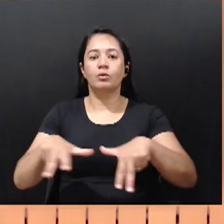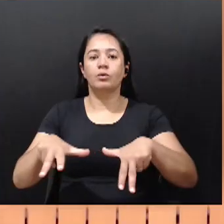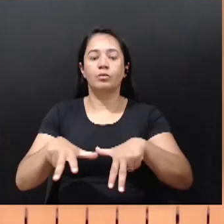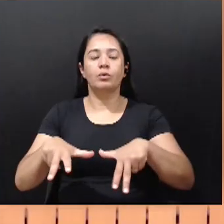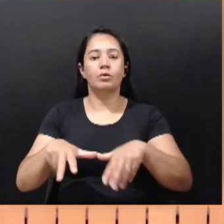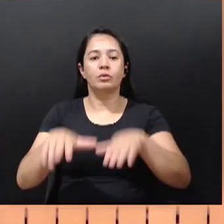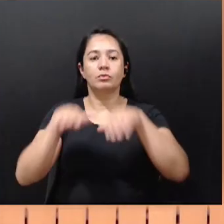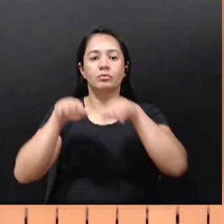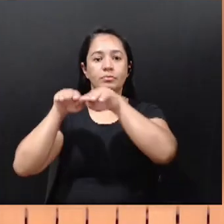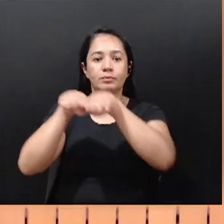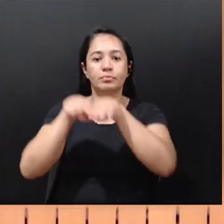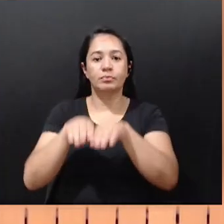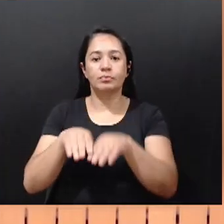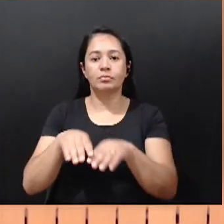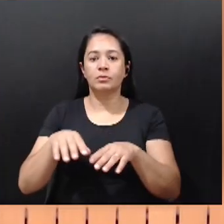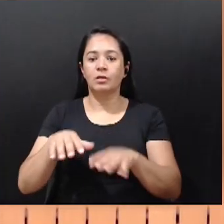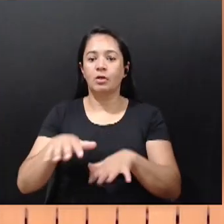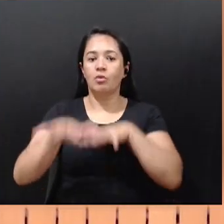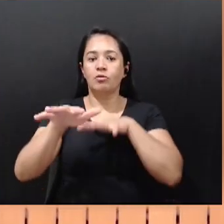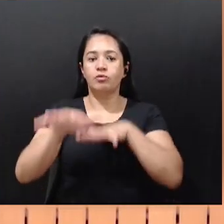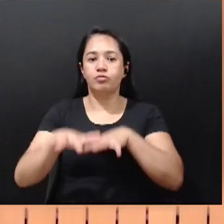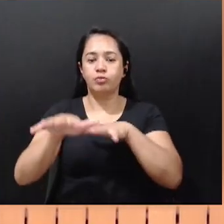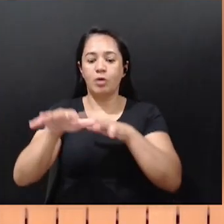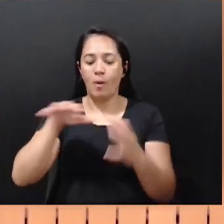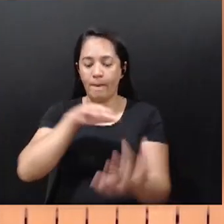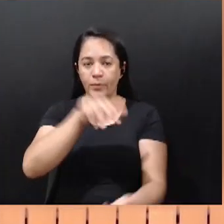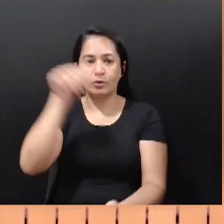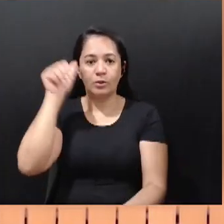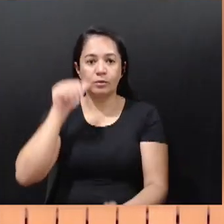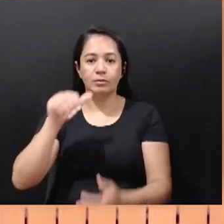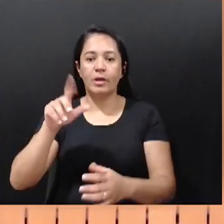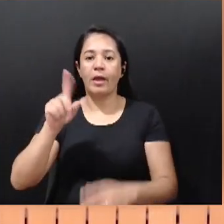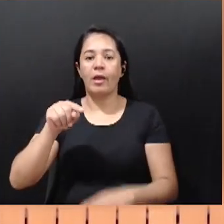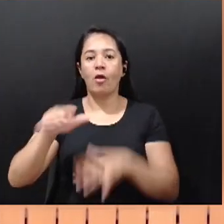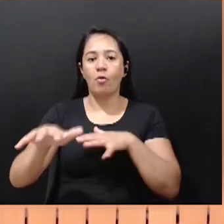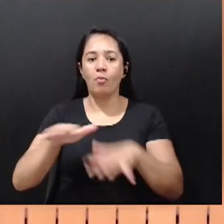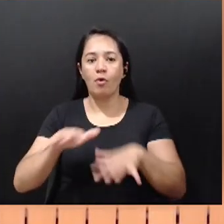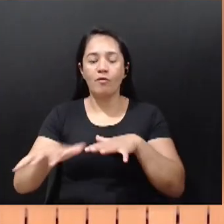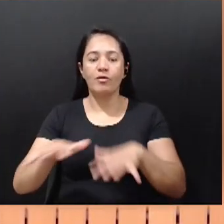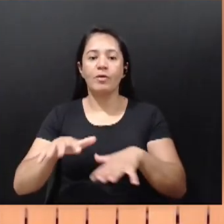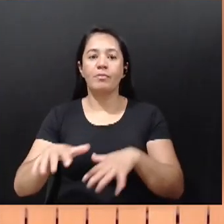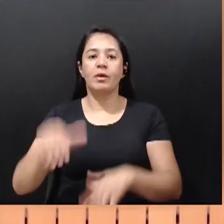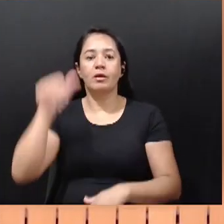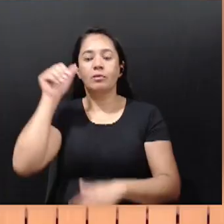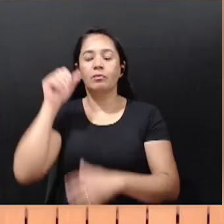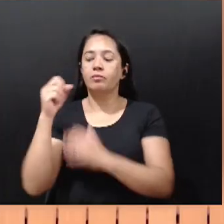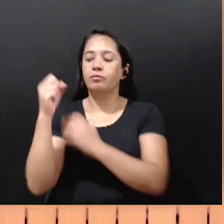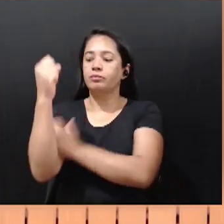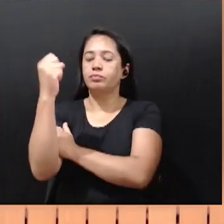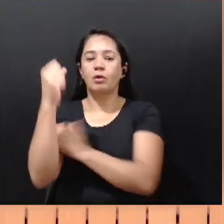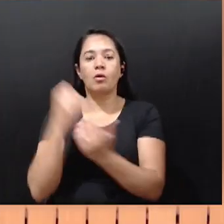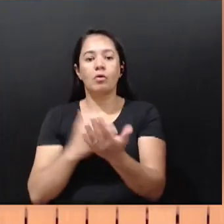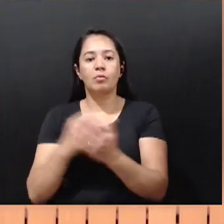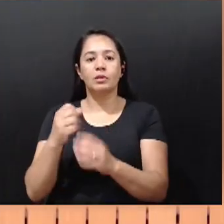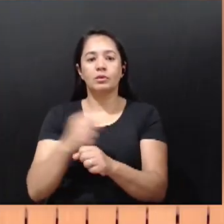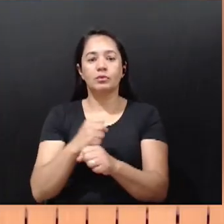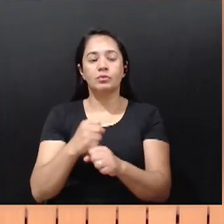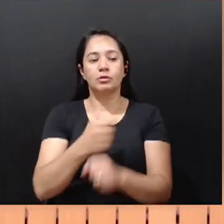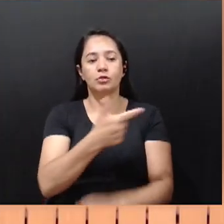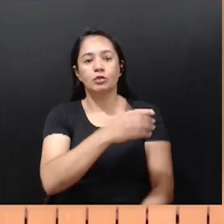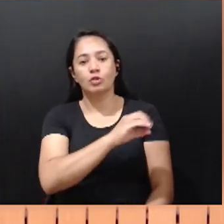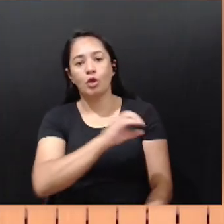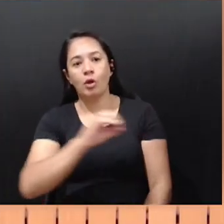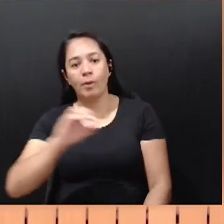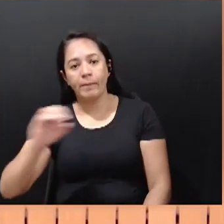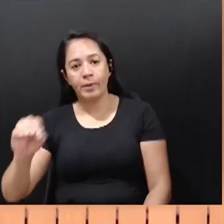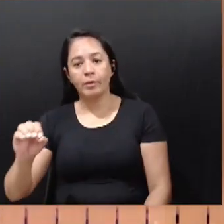das Mulheres é um movimento feminista internacional que surgiu em 2000 com o objetivo de mobilizar mulheres do mundo inteiro contra